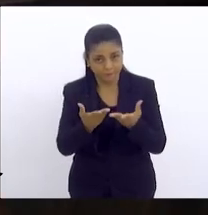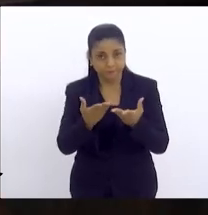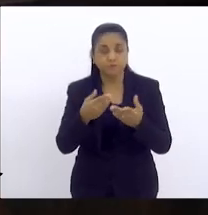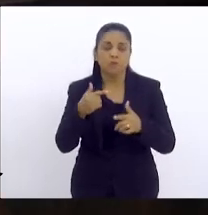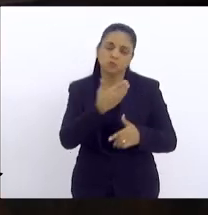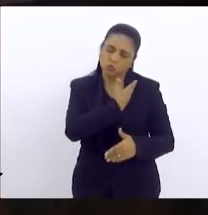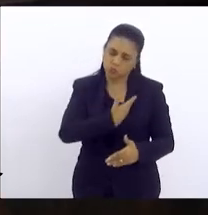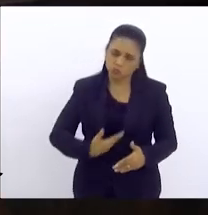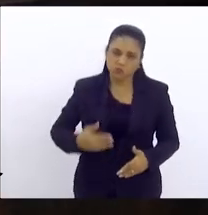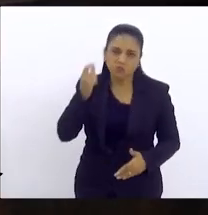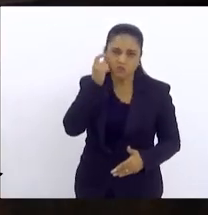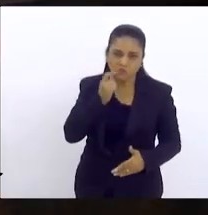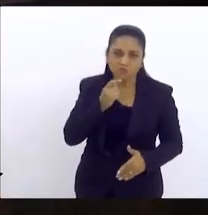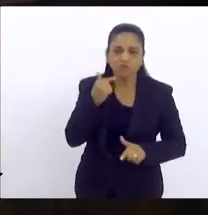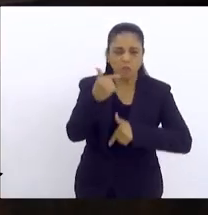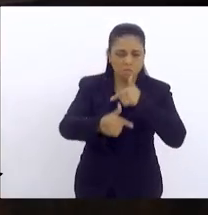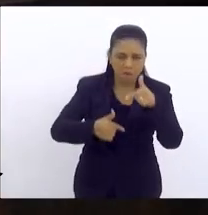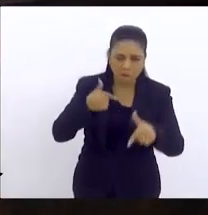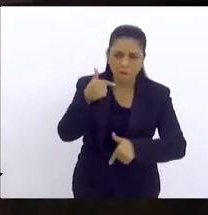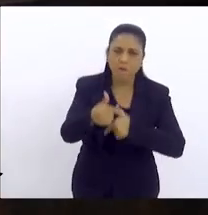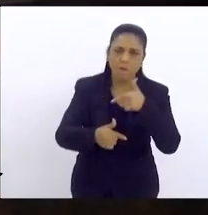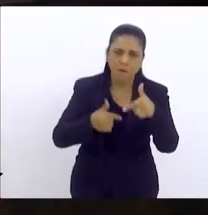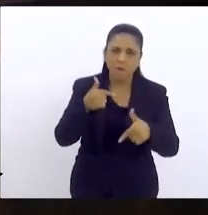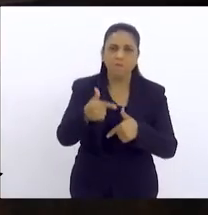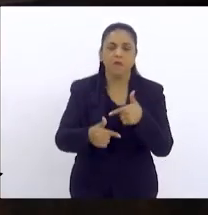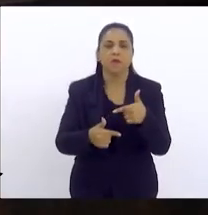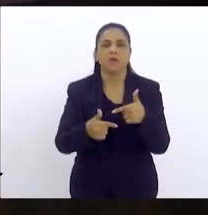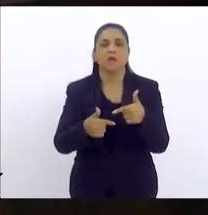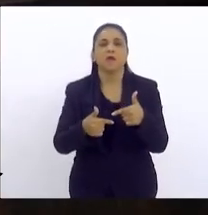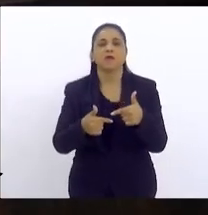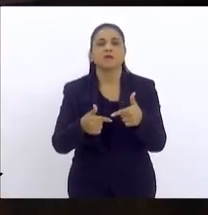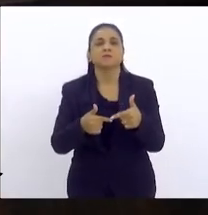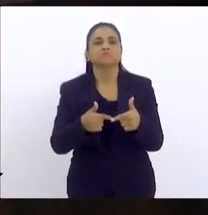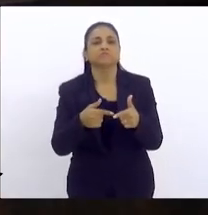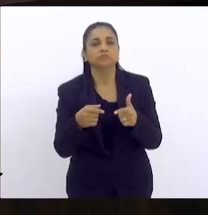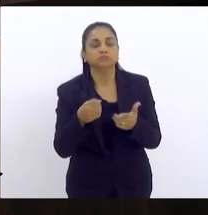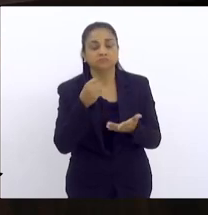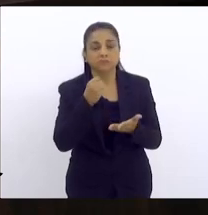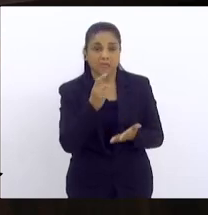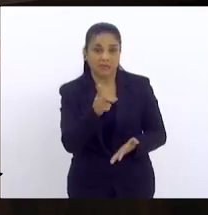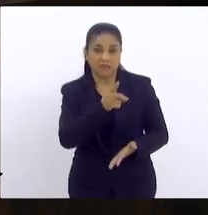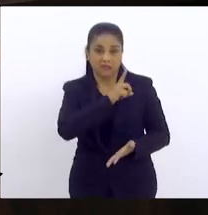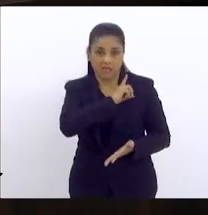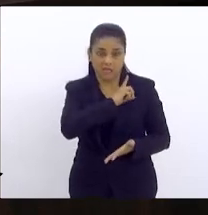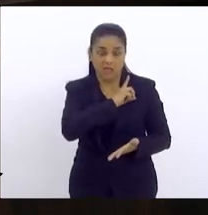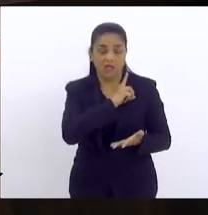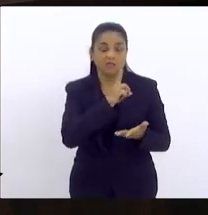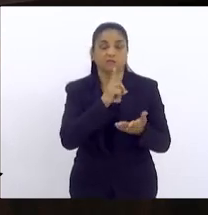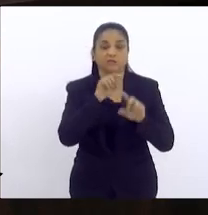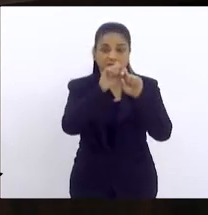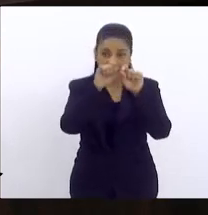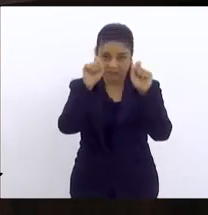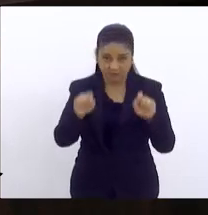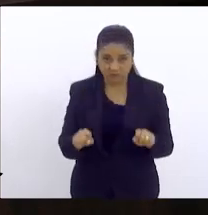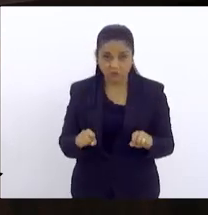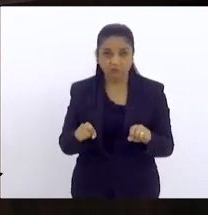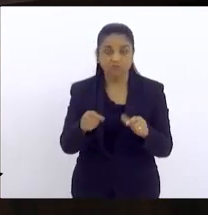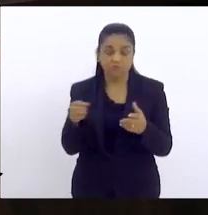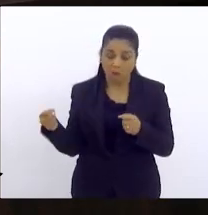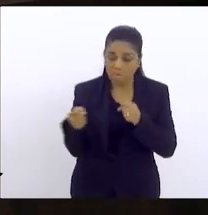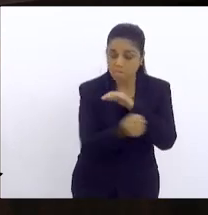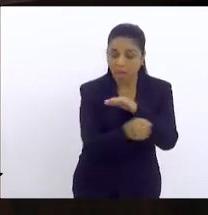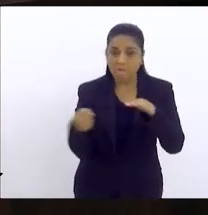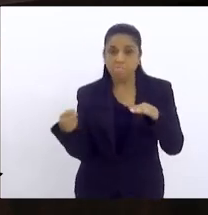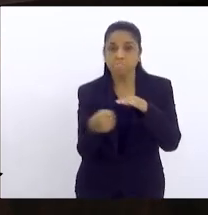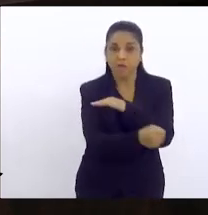empenhado em arredimentar esse profissionais Delegados de polícia e servidores para que em breve eles ingressam